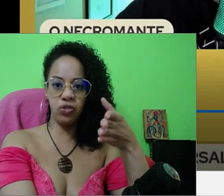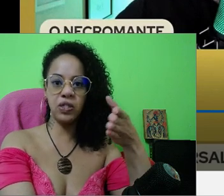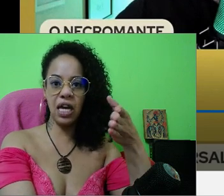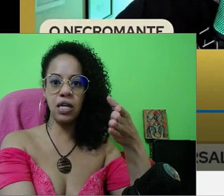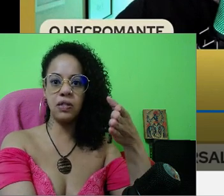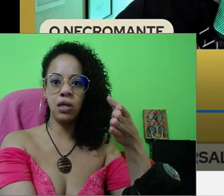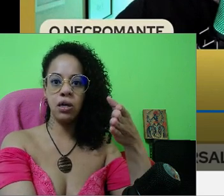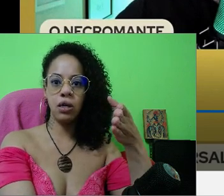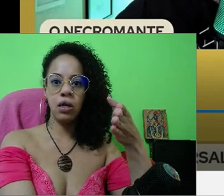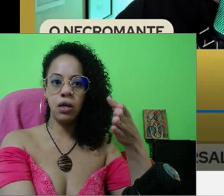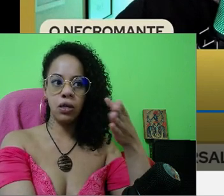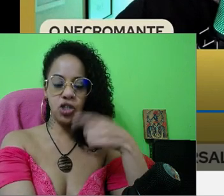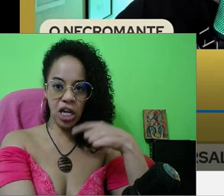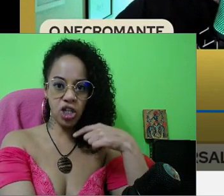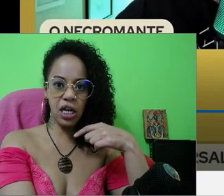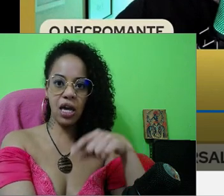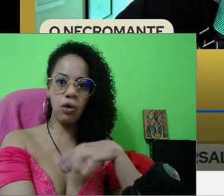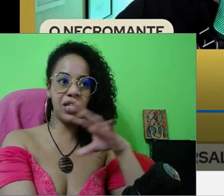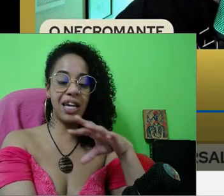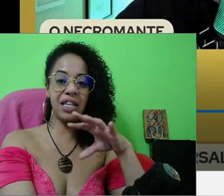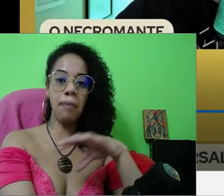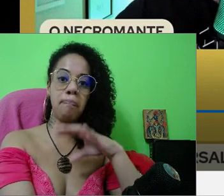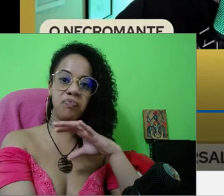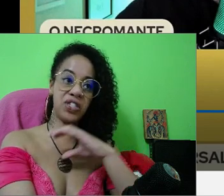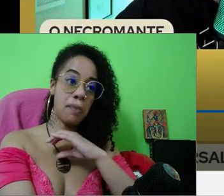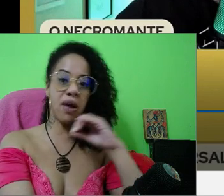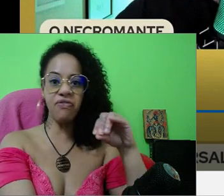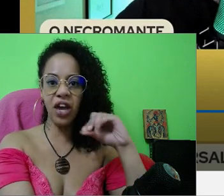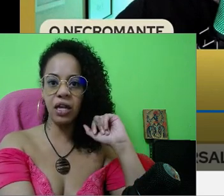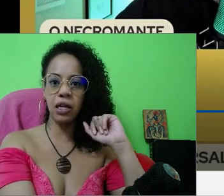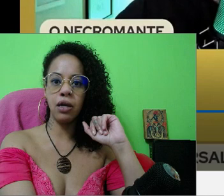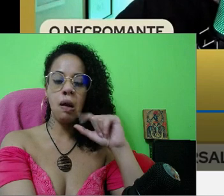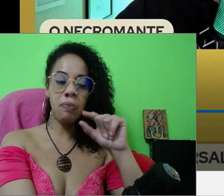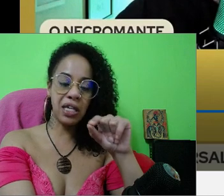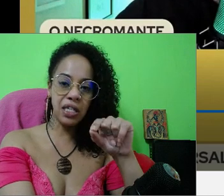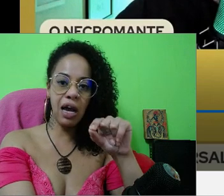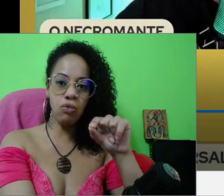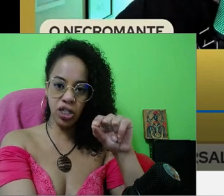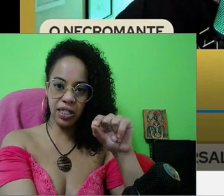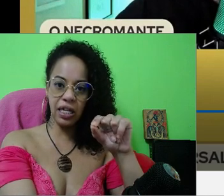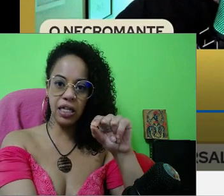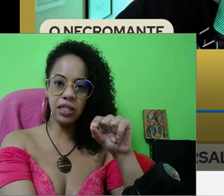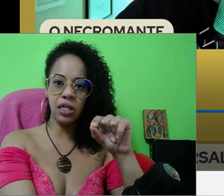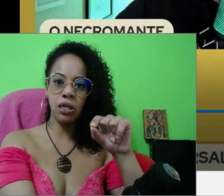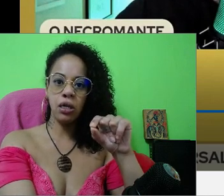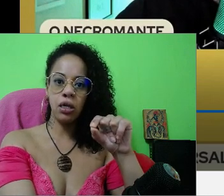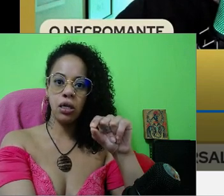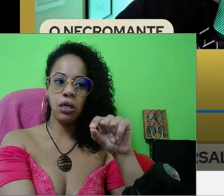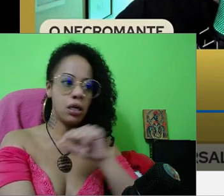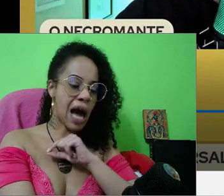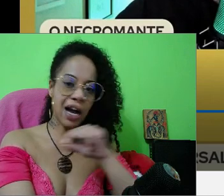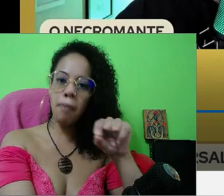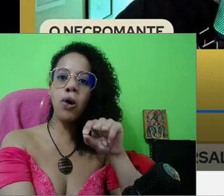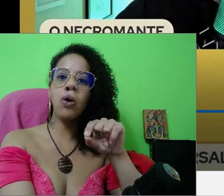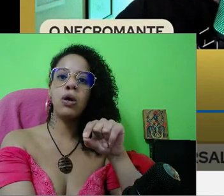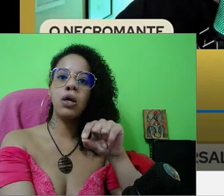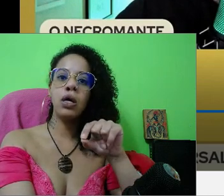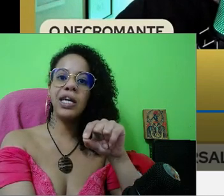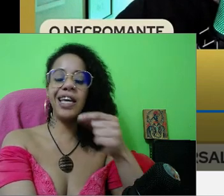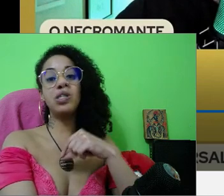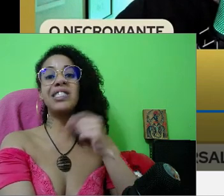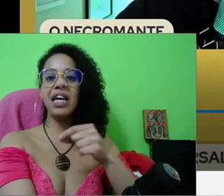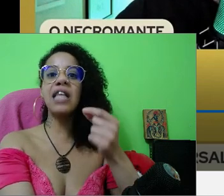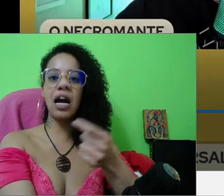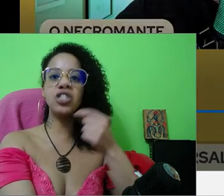Diferente de vocês gente que nem eu tenho que estar ser perfeita porque se der um deslize acabou